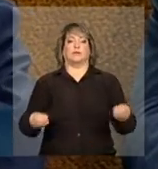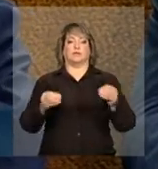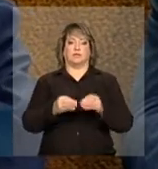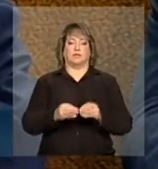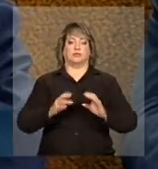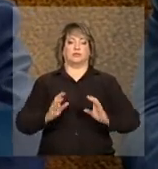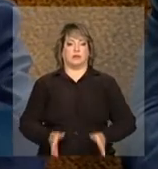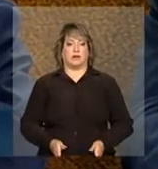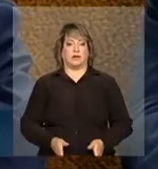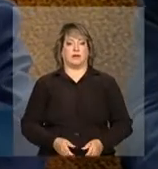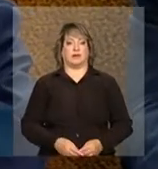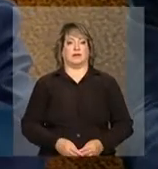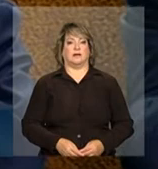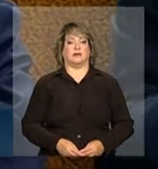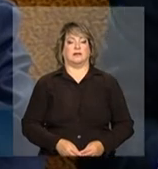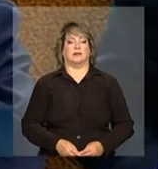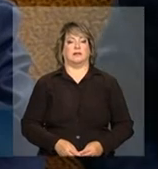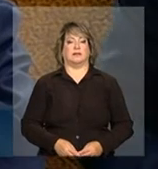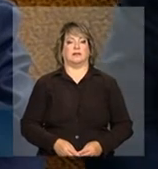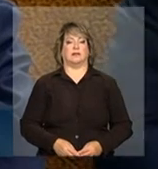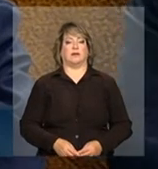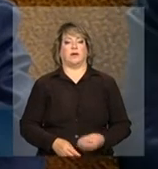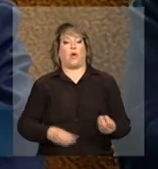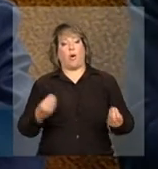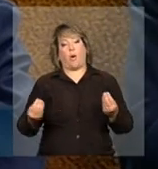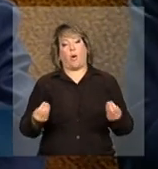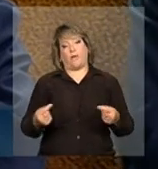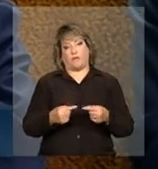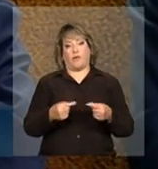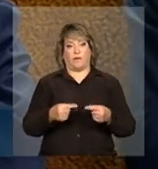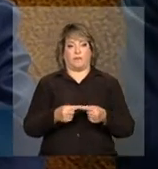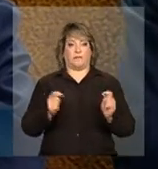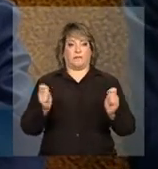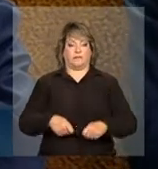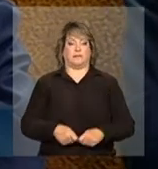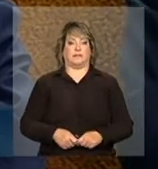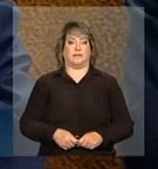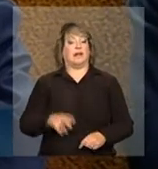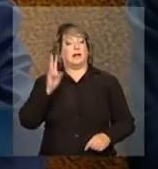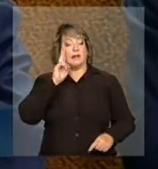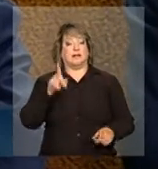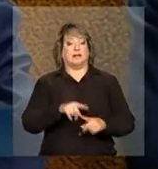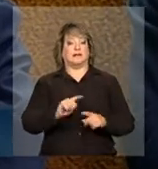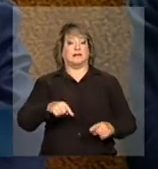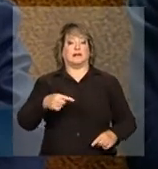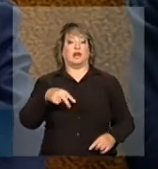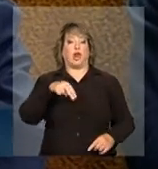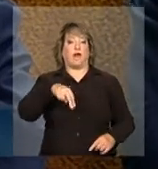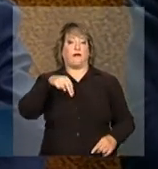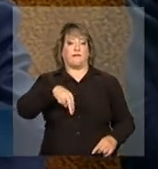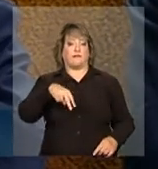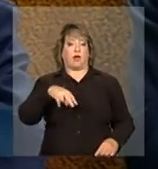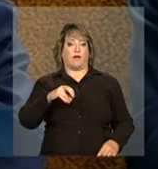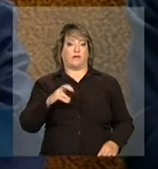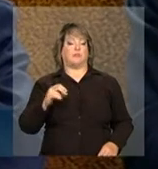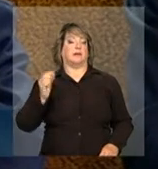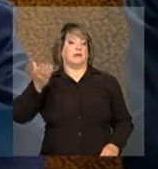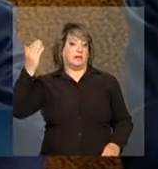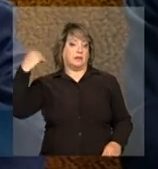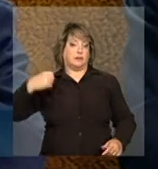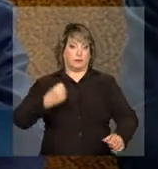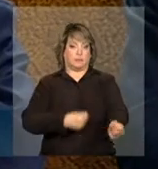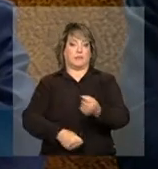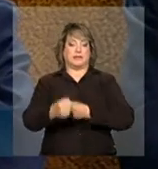incorporadas na medida do possível. Lembrando que, em novembro, ainda de